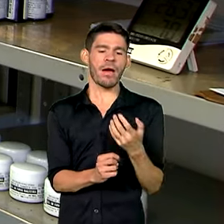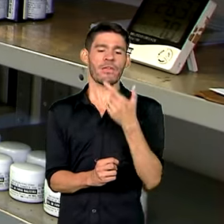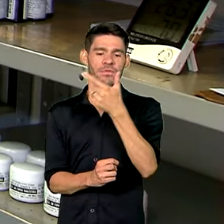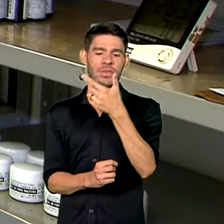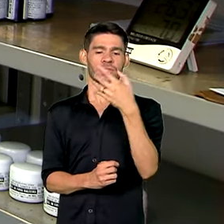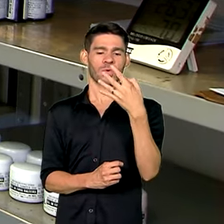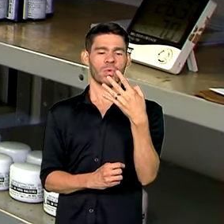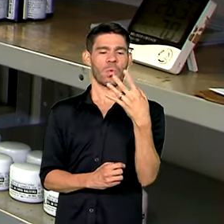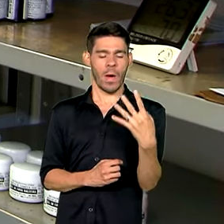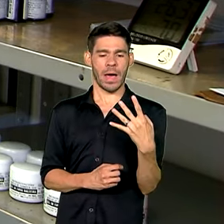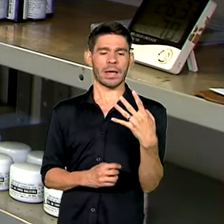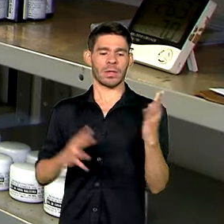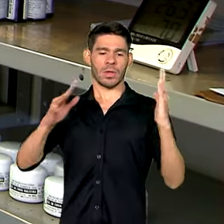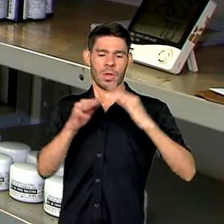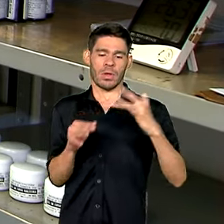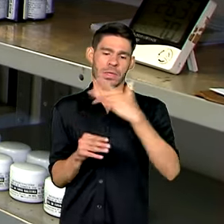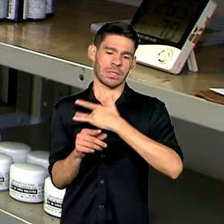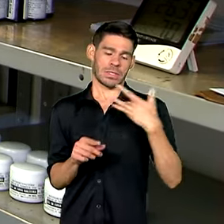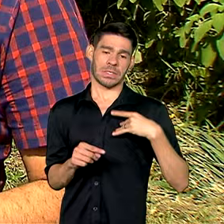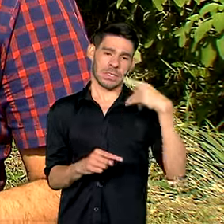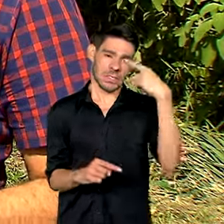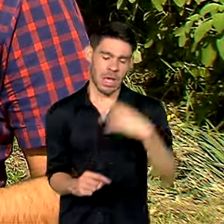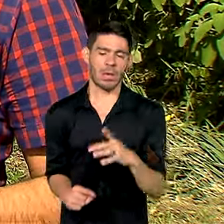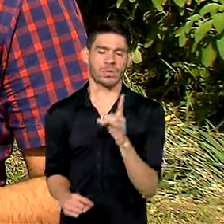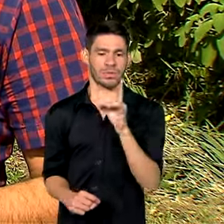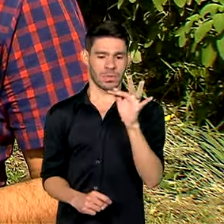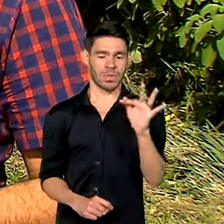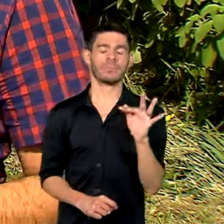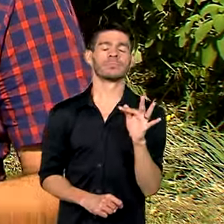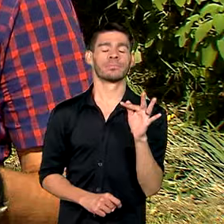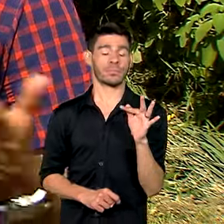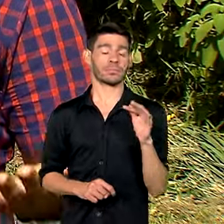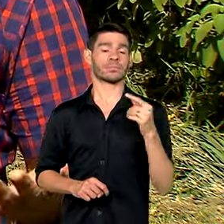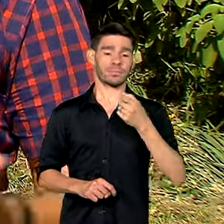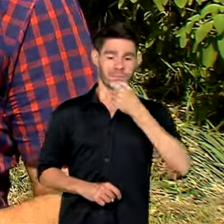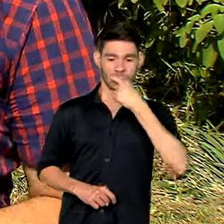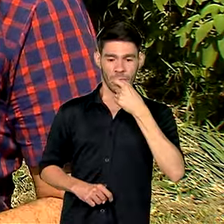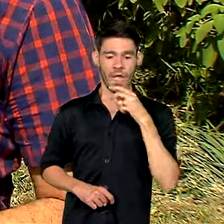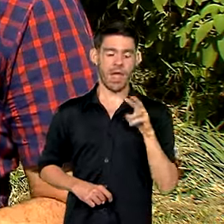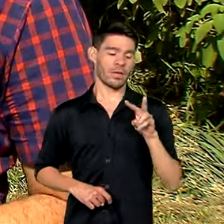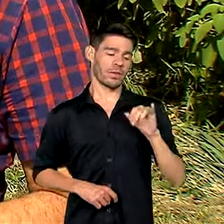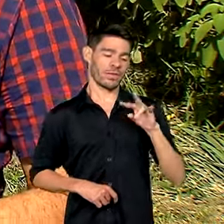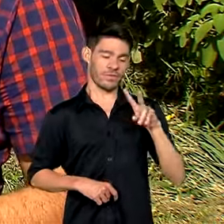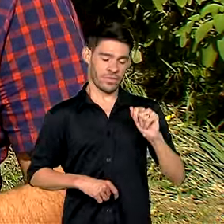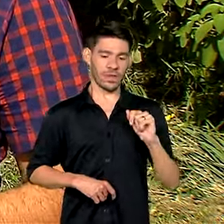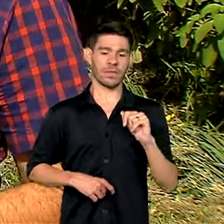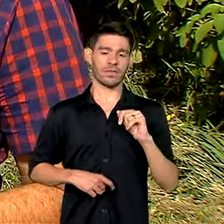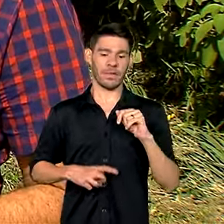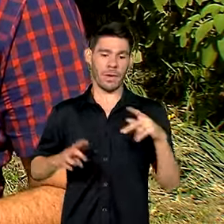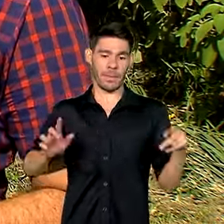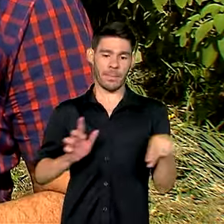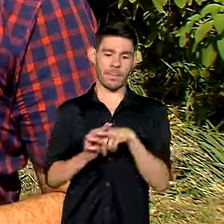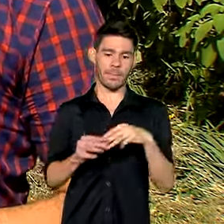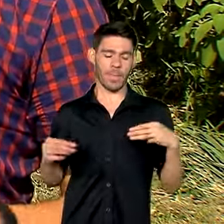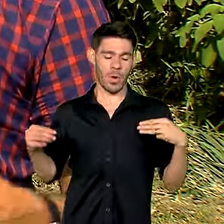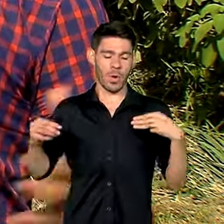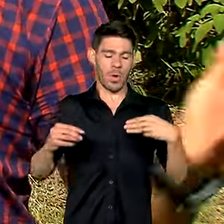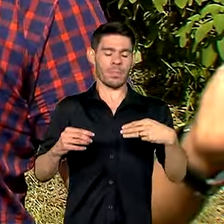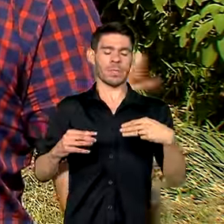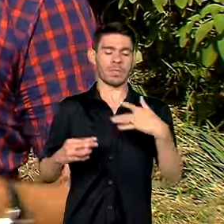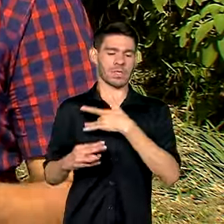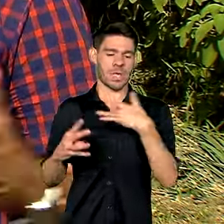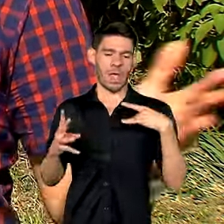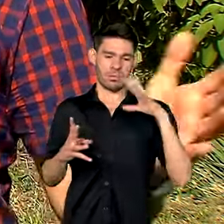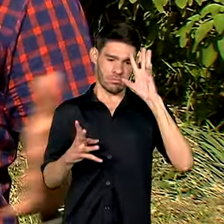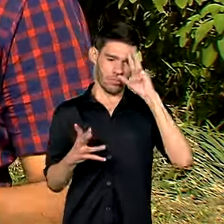unidades básicas de saúde aqui do Distrito Federal. A Farmácia Viva, ela, por uma determinação do Ministério da Saúde, ela tem que desenvolver